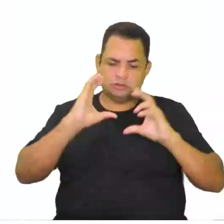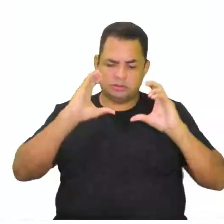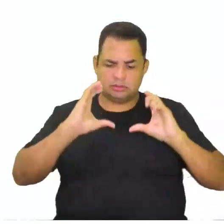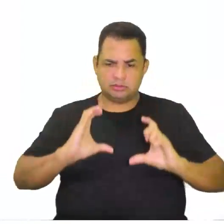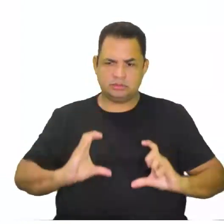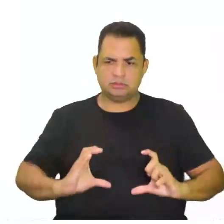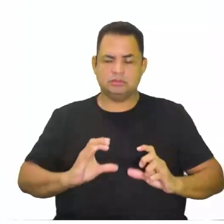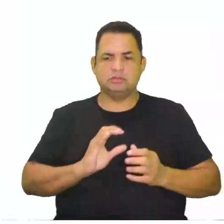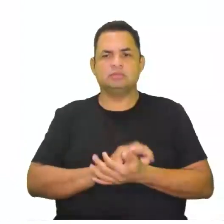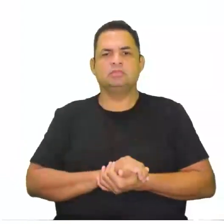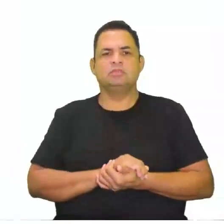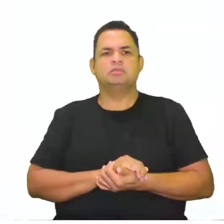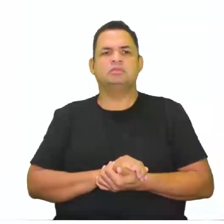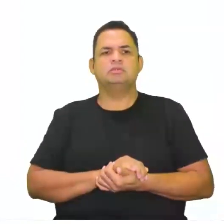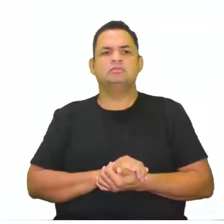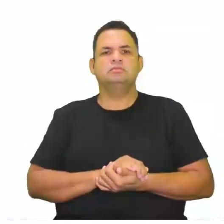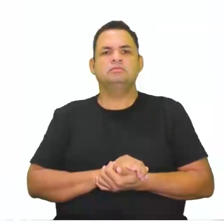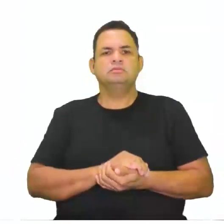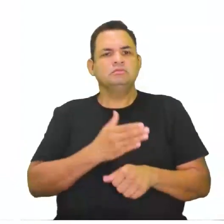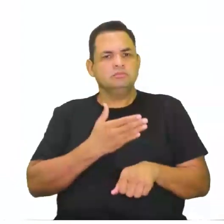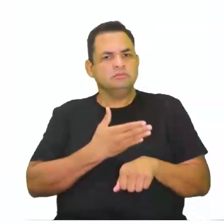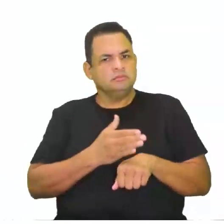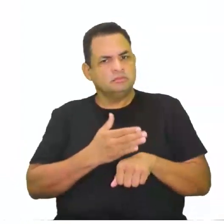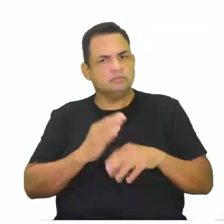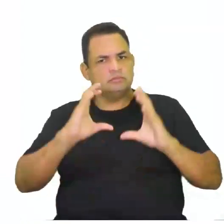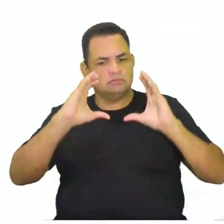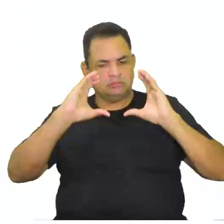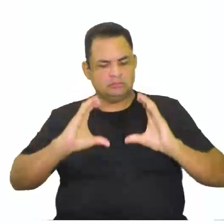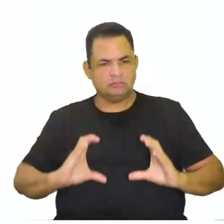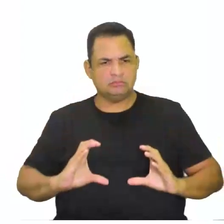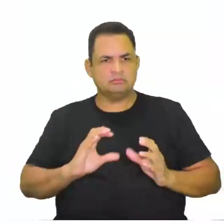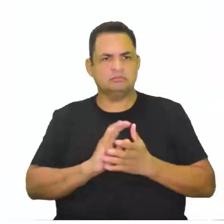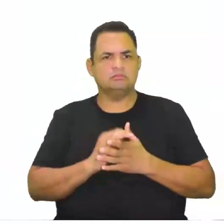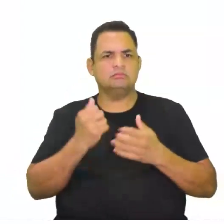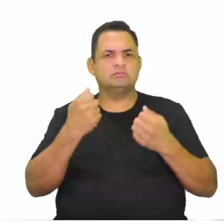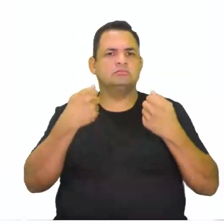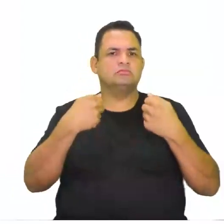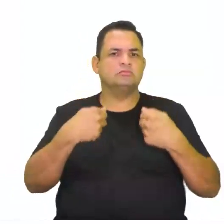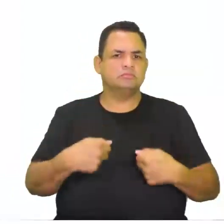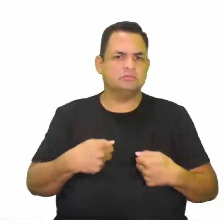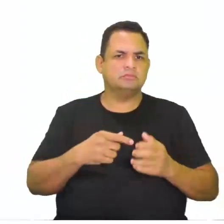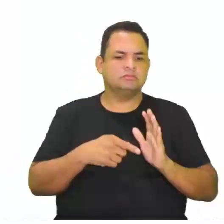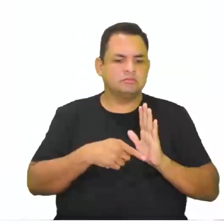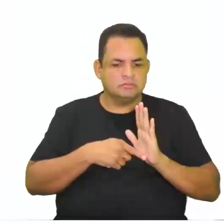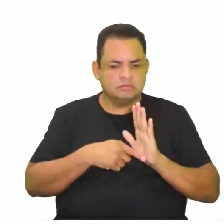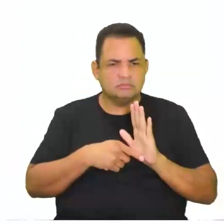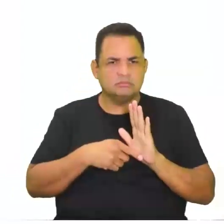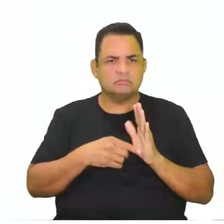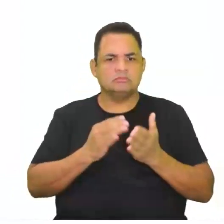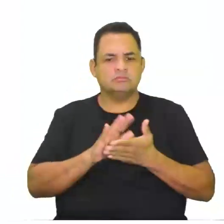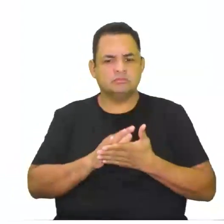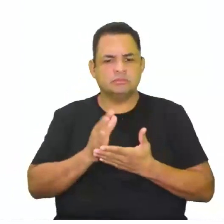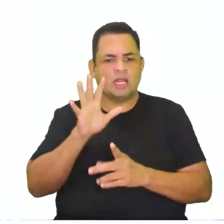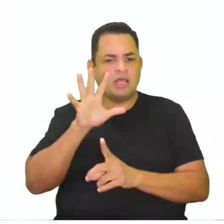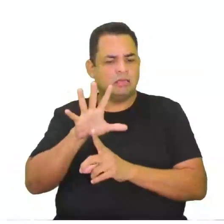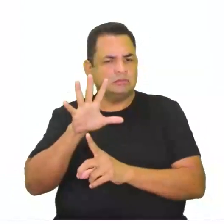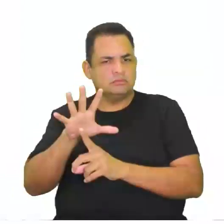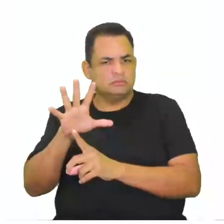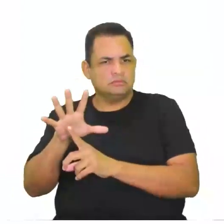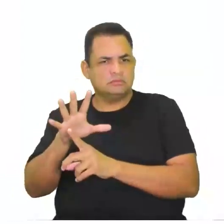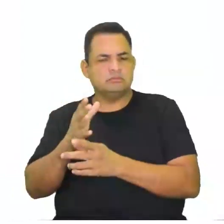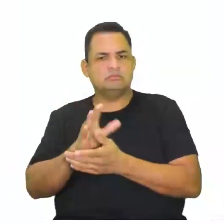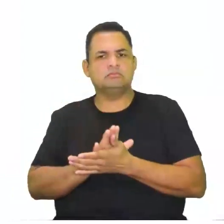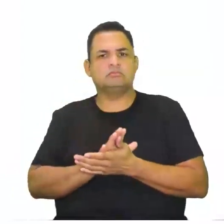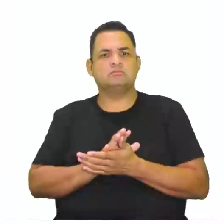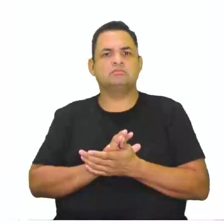cidadãos. Ações, professora? Sim, ações que podem estar interferindo